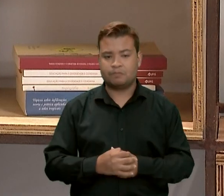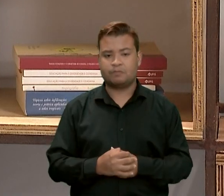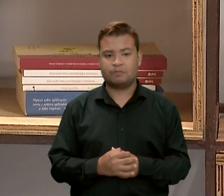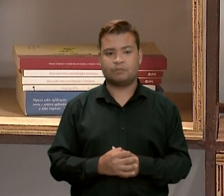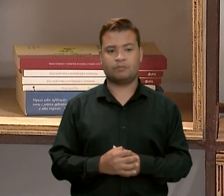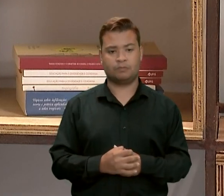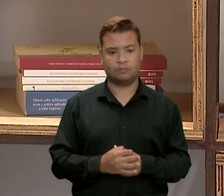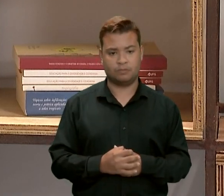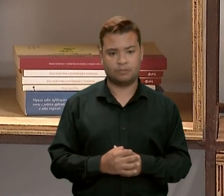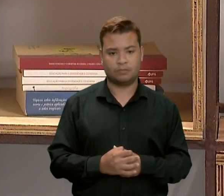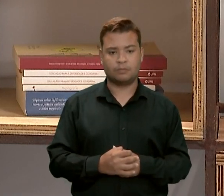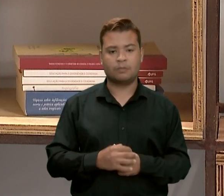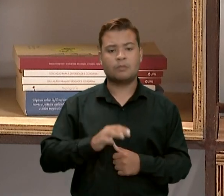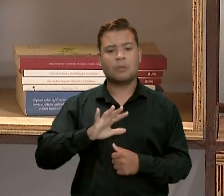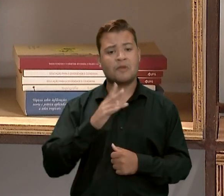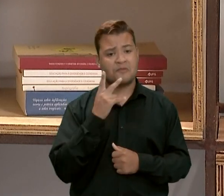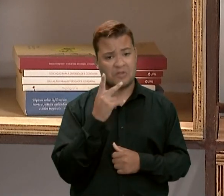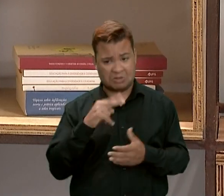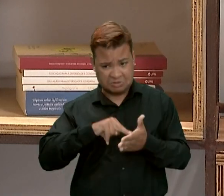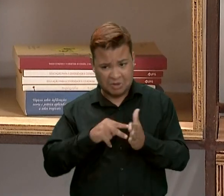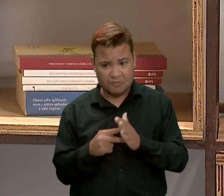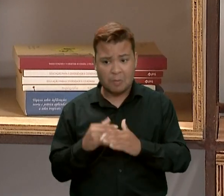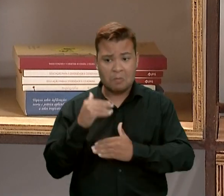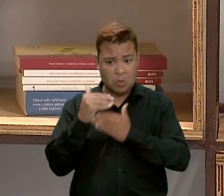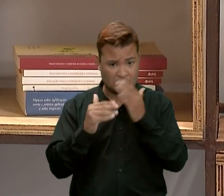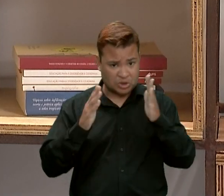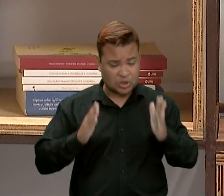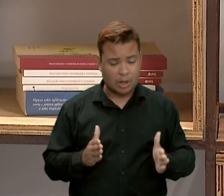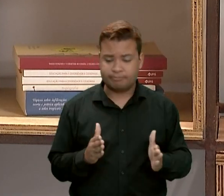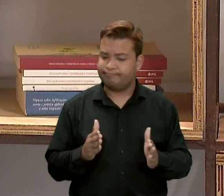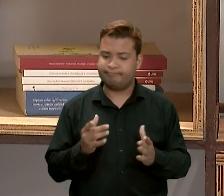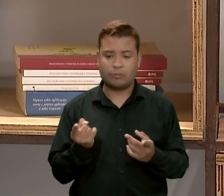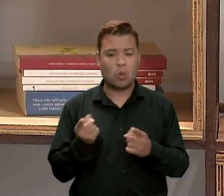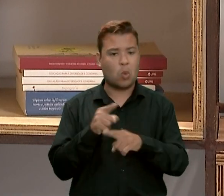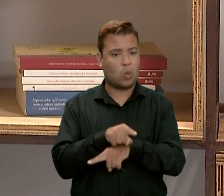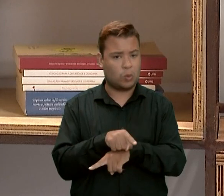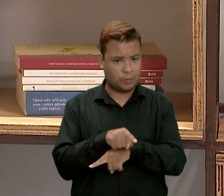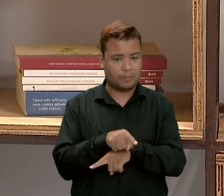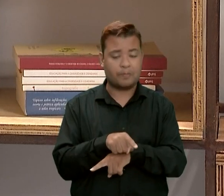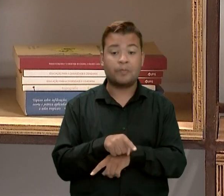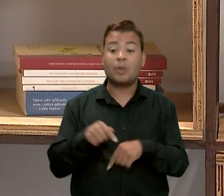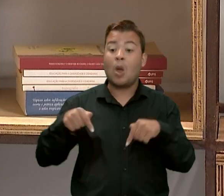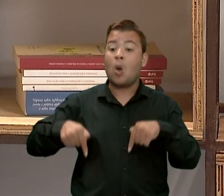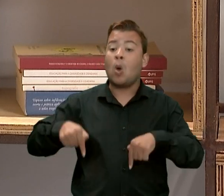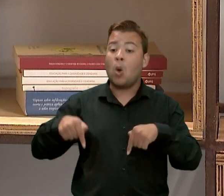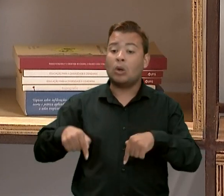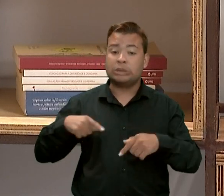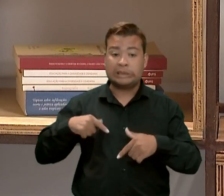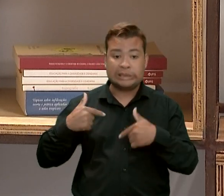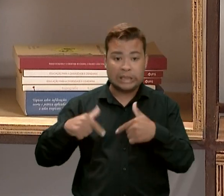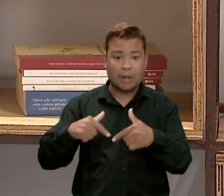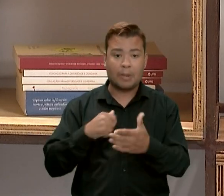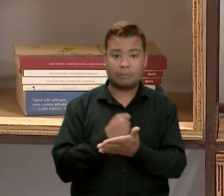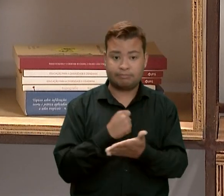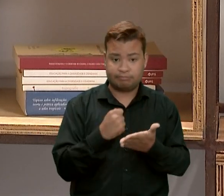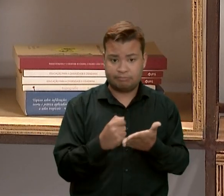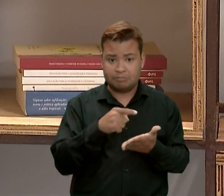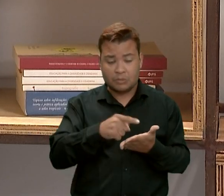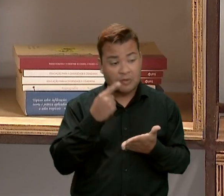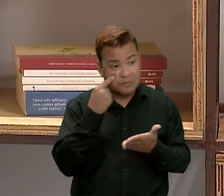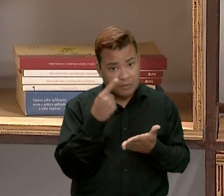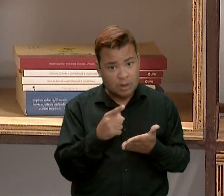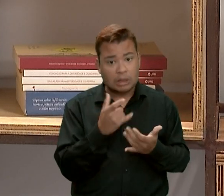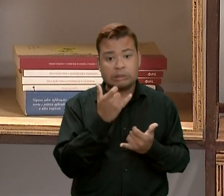não podemos dizer que progredimos. Tá? Pelo contrário, hoje, muitos dos trabalhos legais se assemelham a